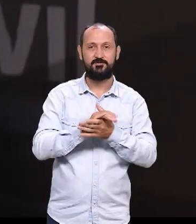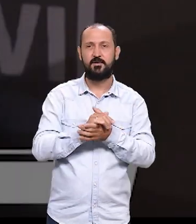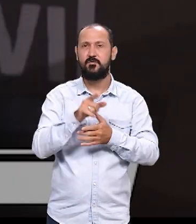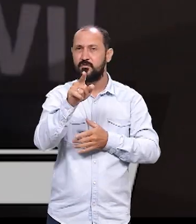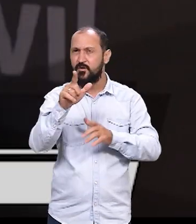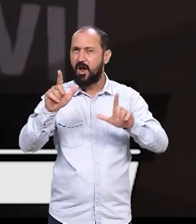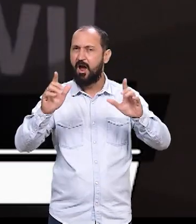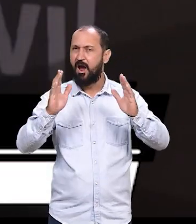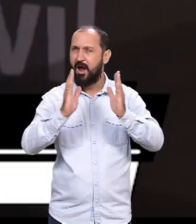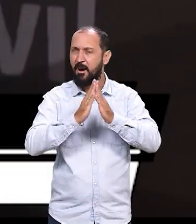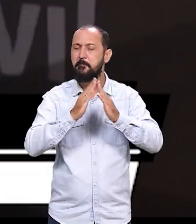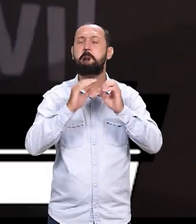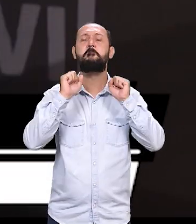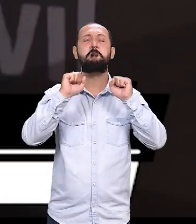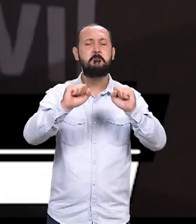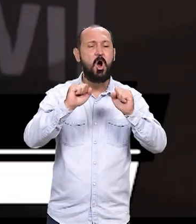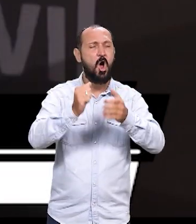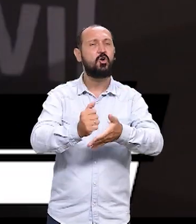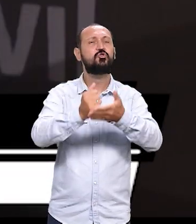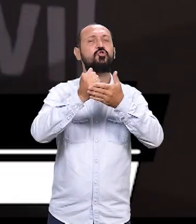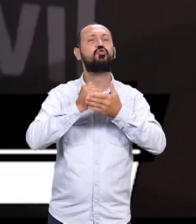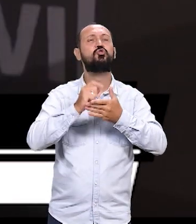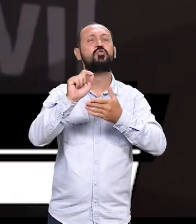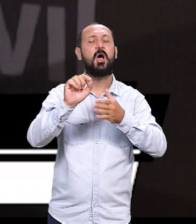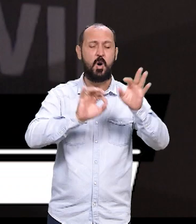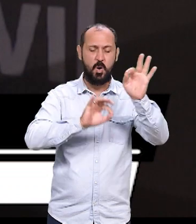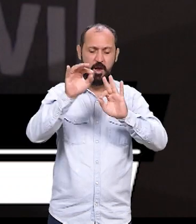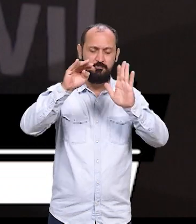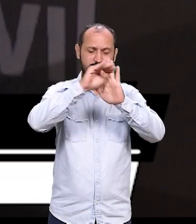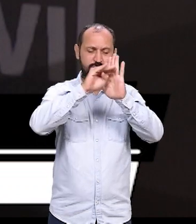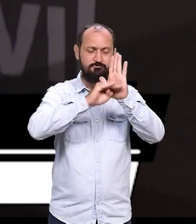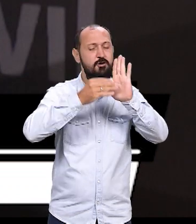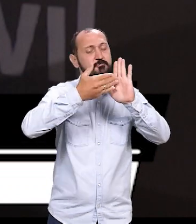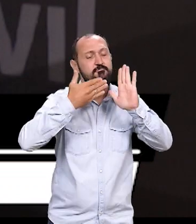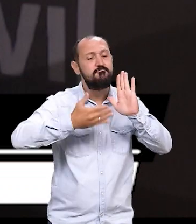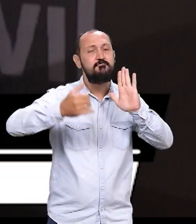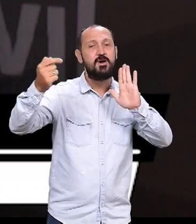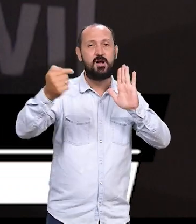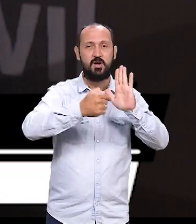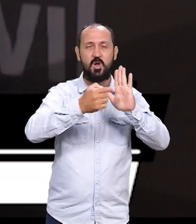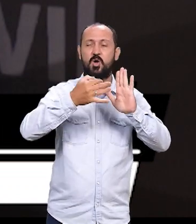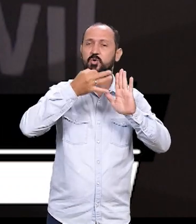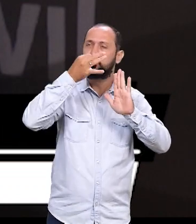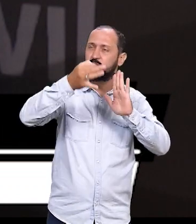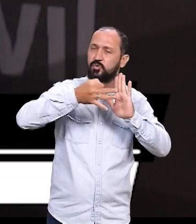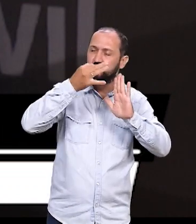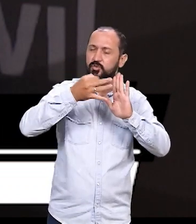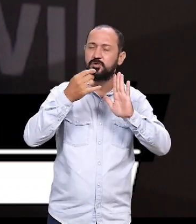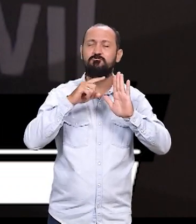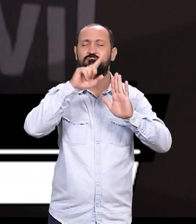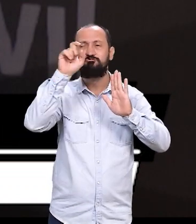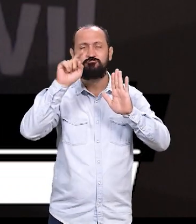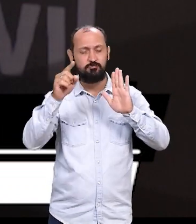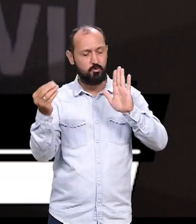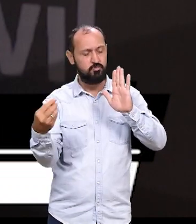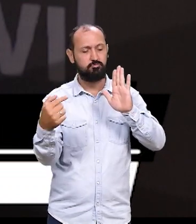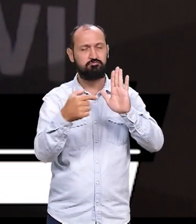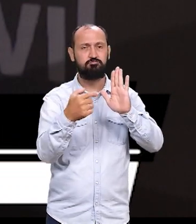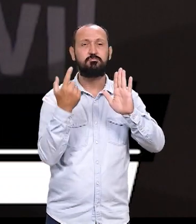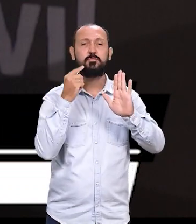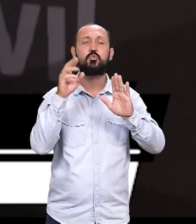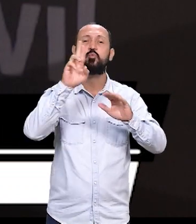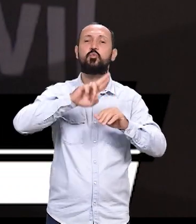em Pauta vai ficando por aqui e você de casa pode nos ajudar a fazer o nosso programa ainda melhor mande seus